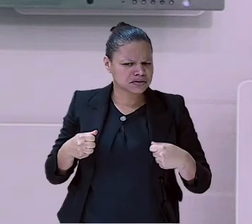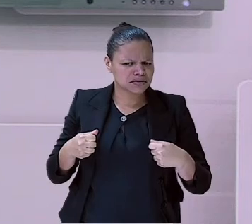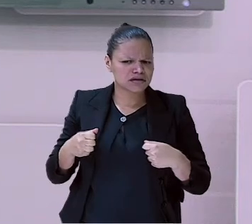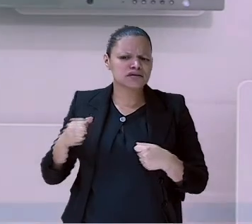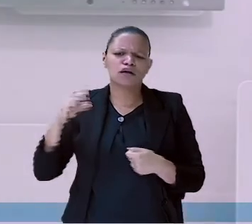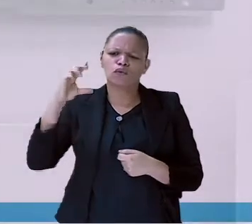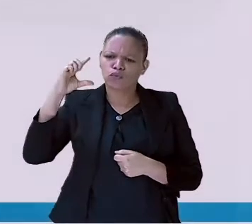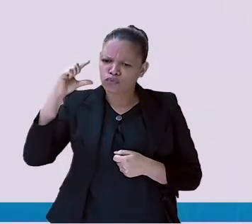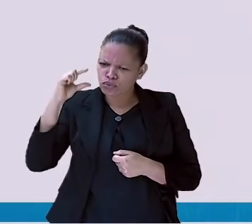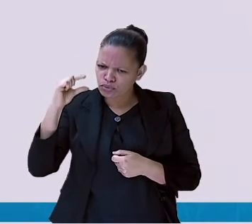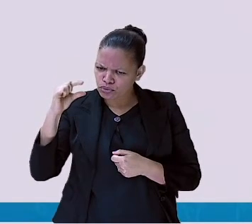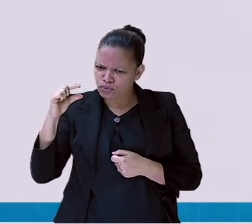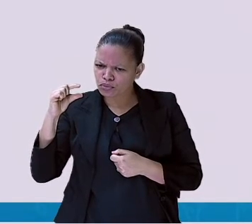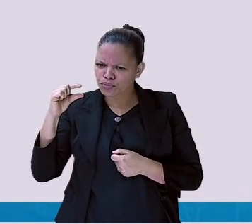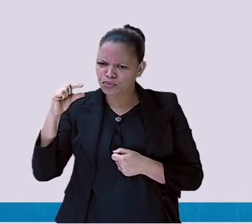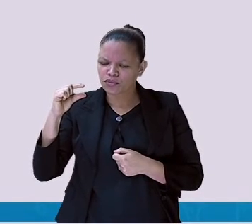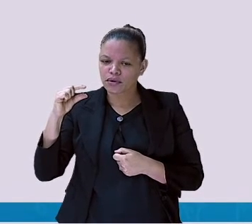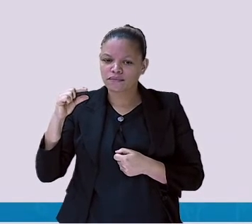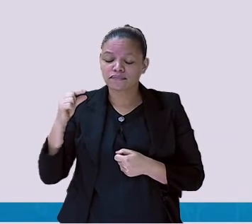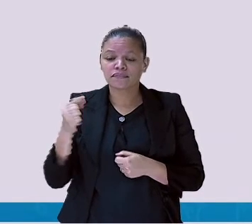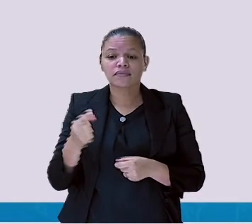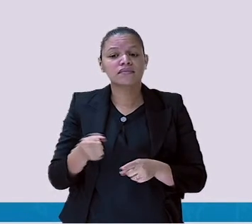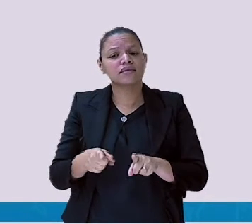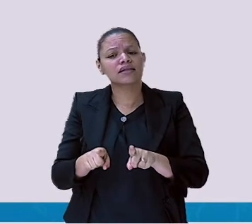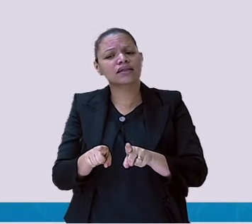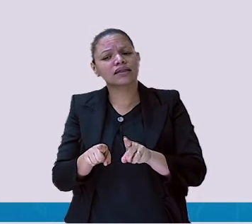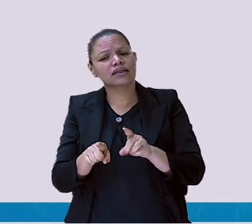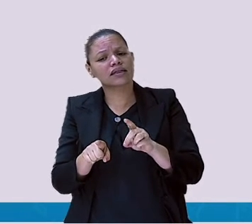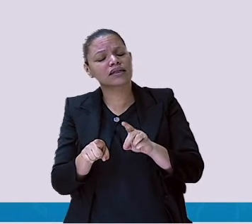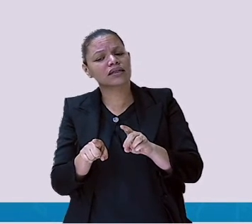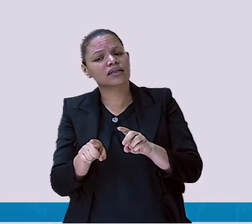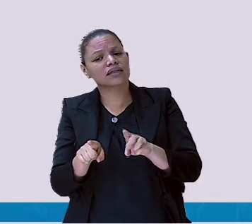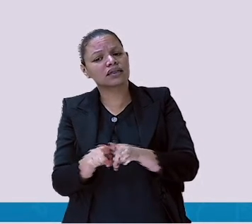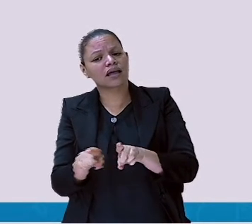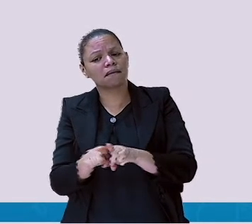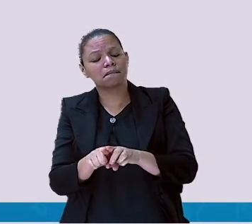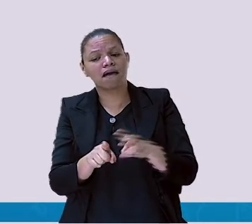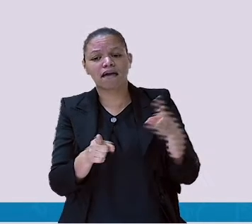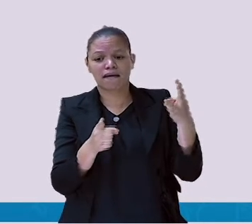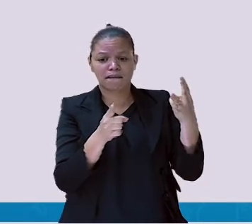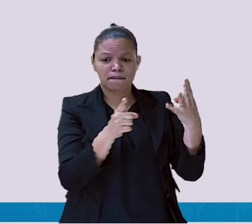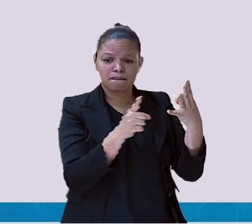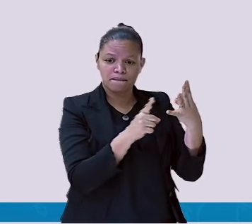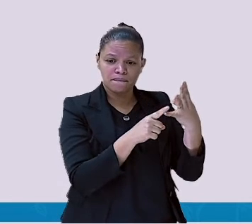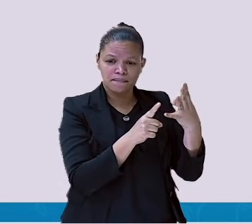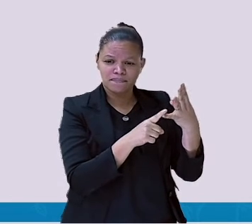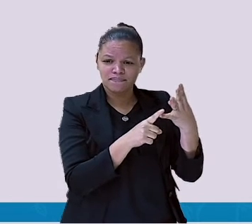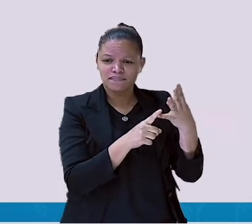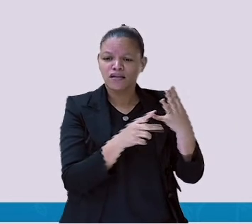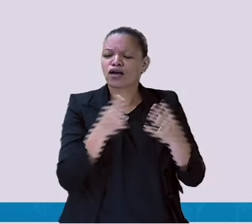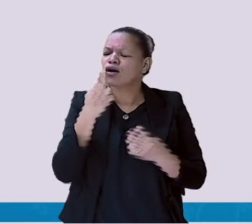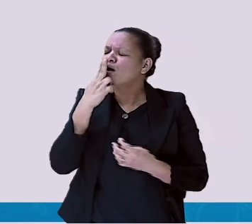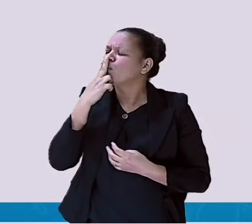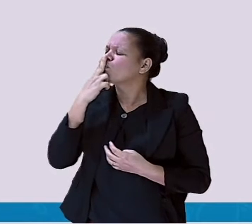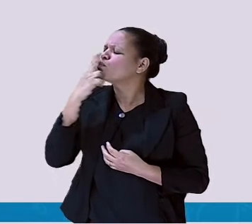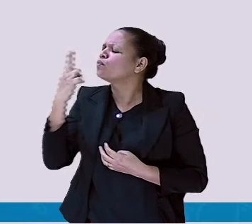quantidade. O não fumar é da mesma forma, o essencial é que você elimine o cigarro,